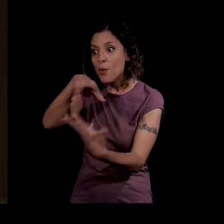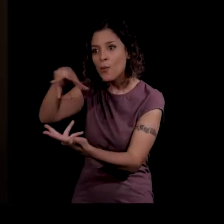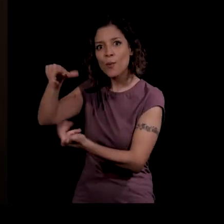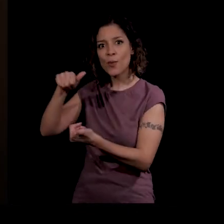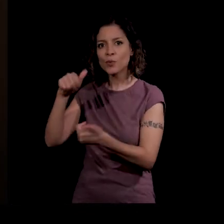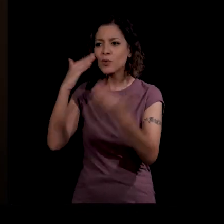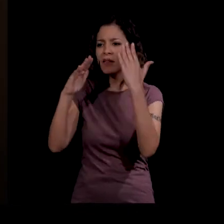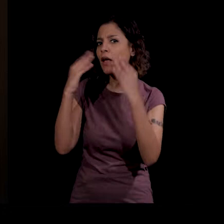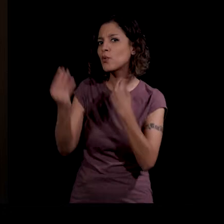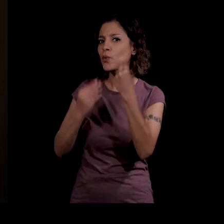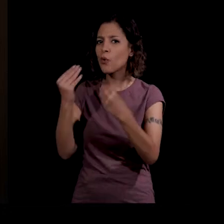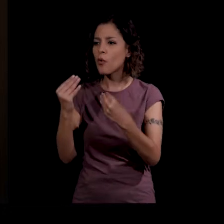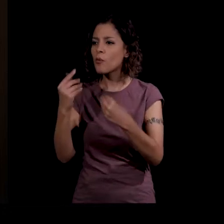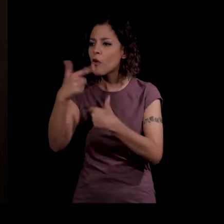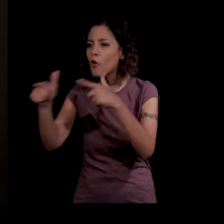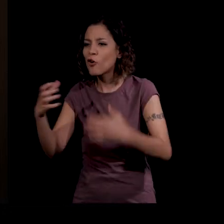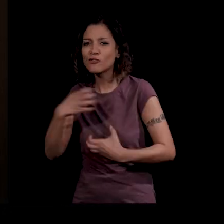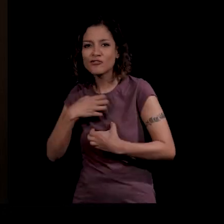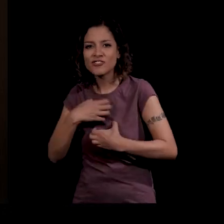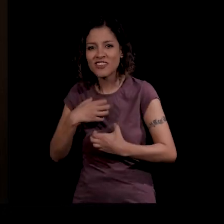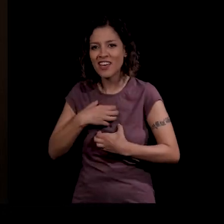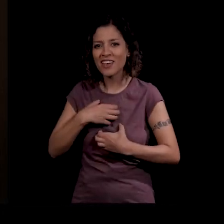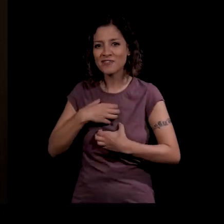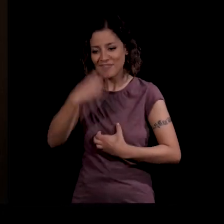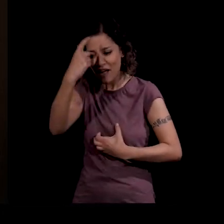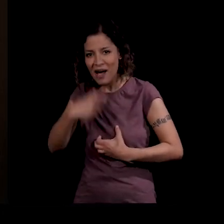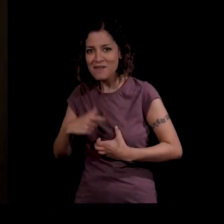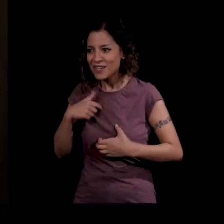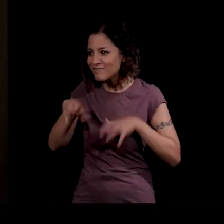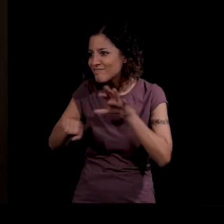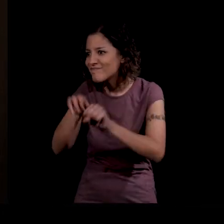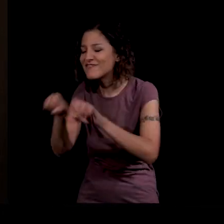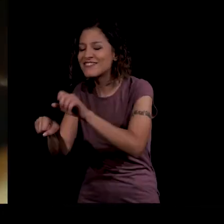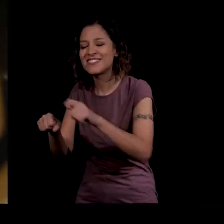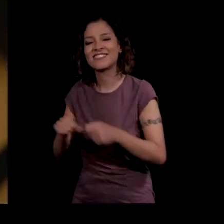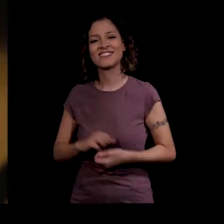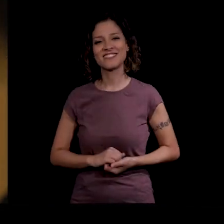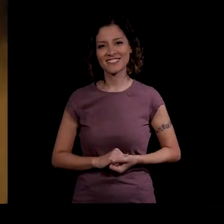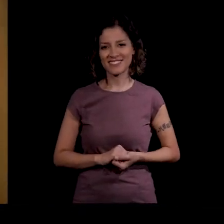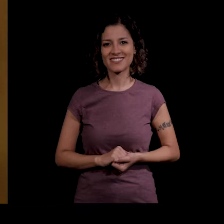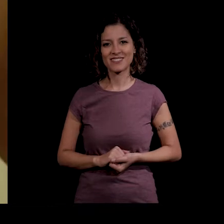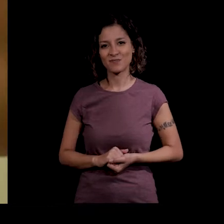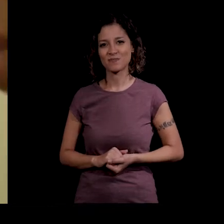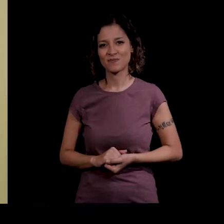seja buscar metaforicamente outras realidades sobre a aparência, sabe?